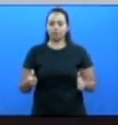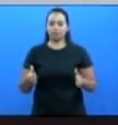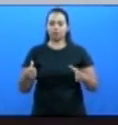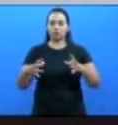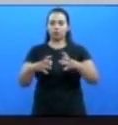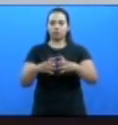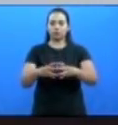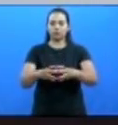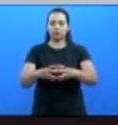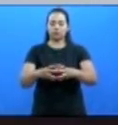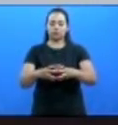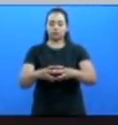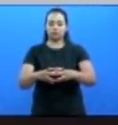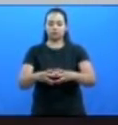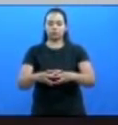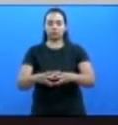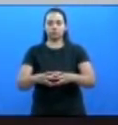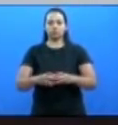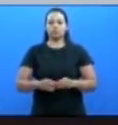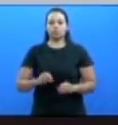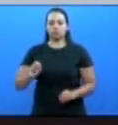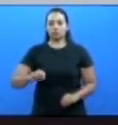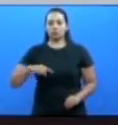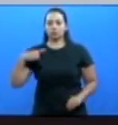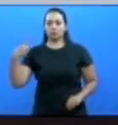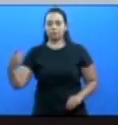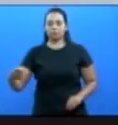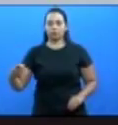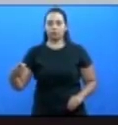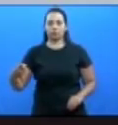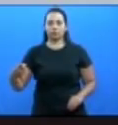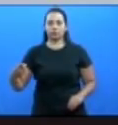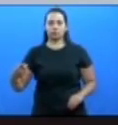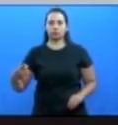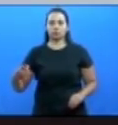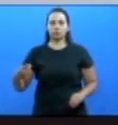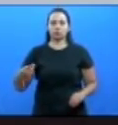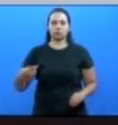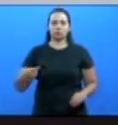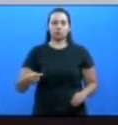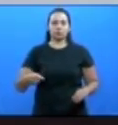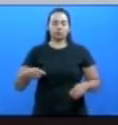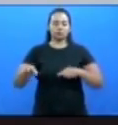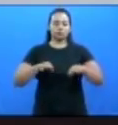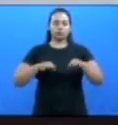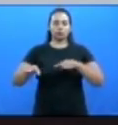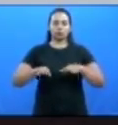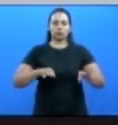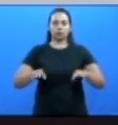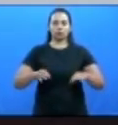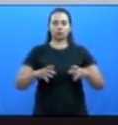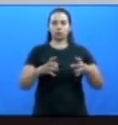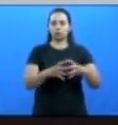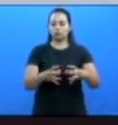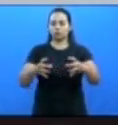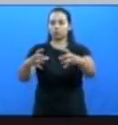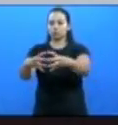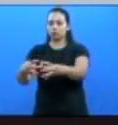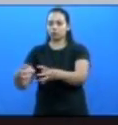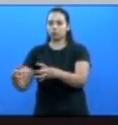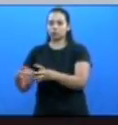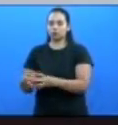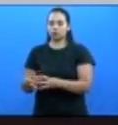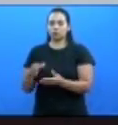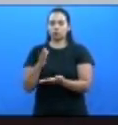num grupo e as demais, 1.156 emendas, divididas em vários grupos